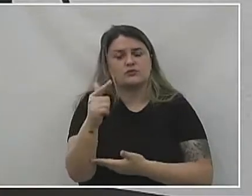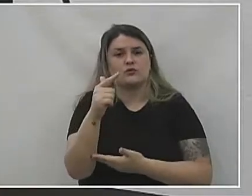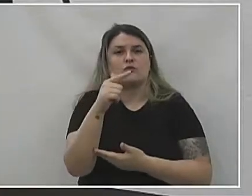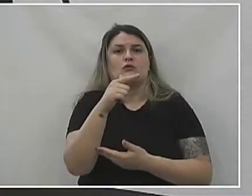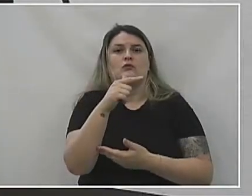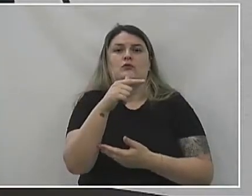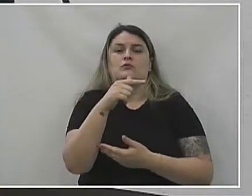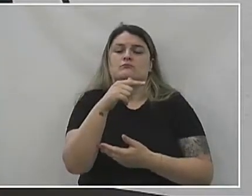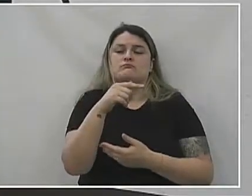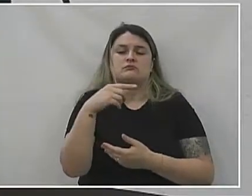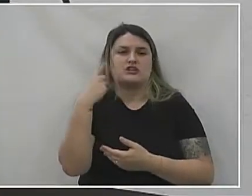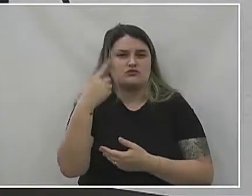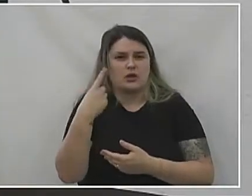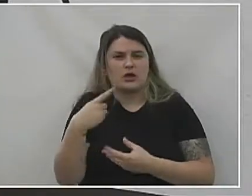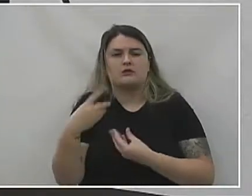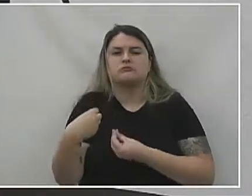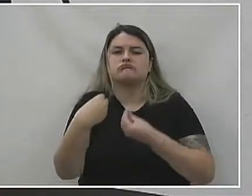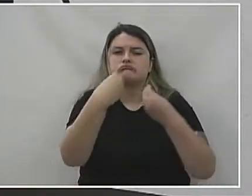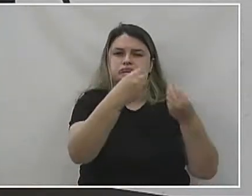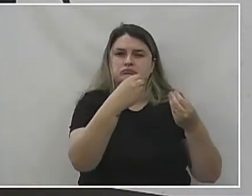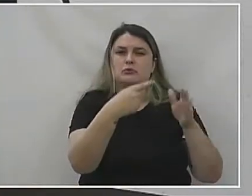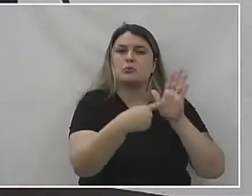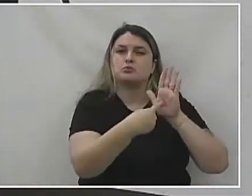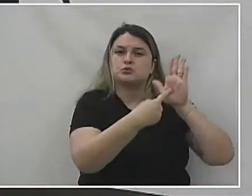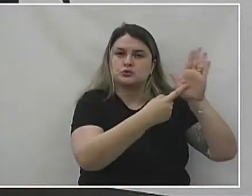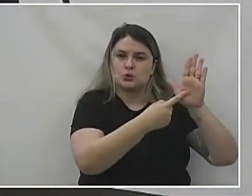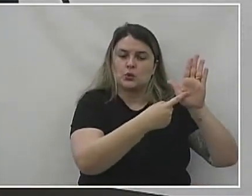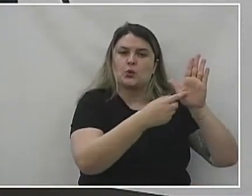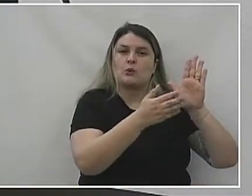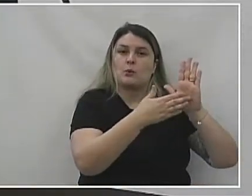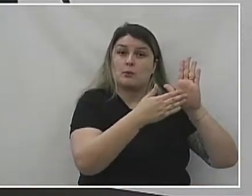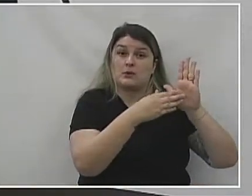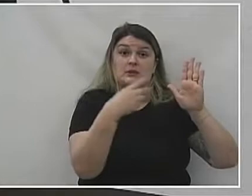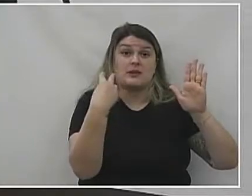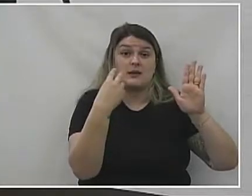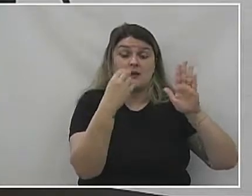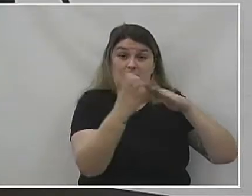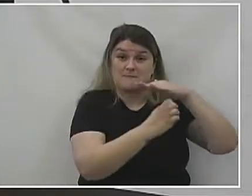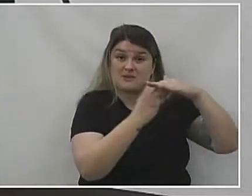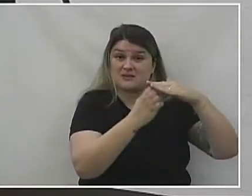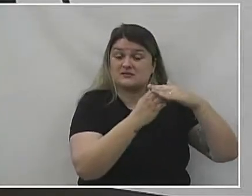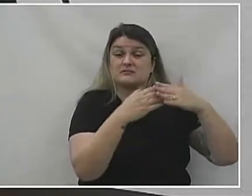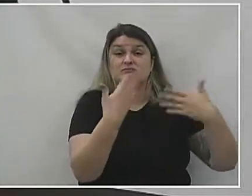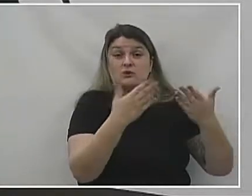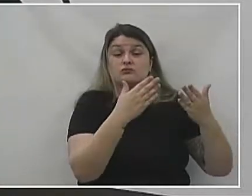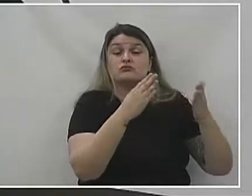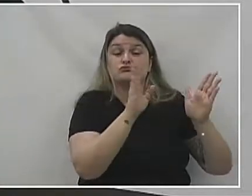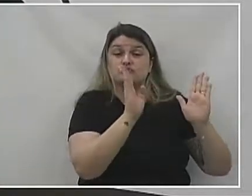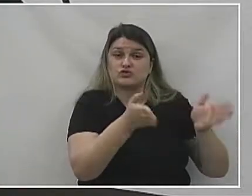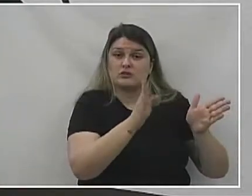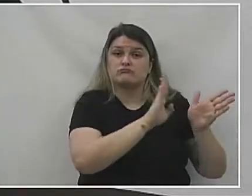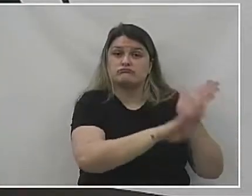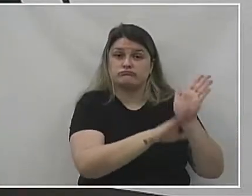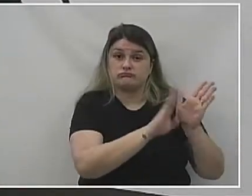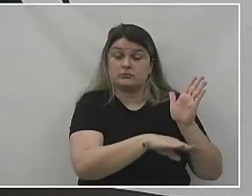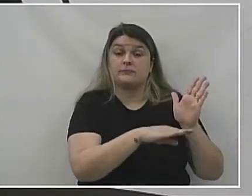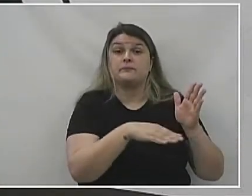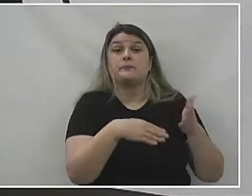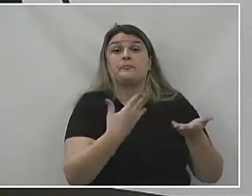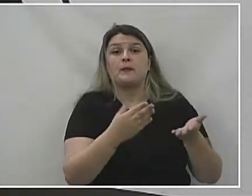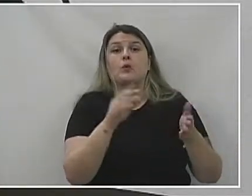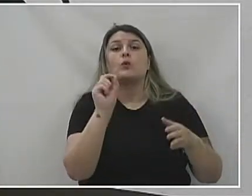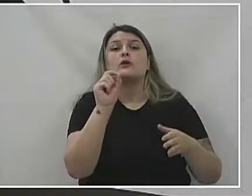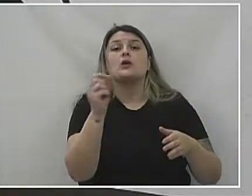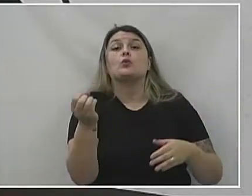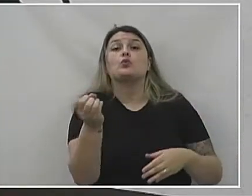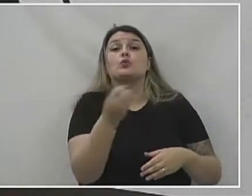vez o poder executivo encaminhou essas demandas da empresa e essa proposta não existe mais o projeto plano diretor com a proposta